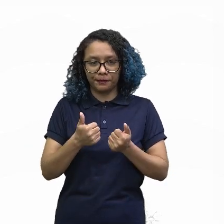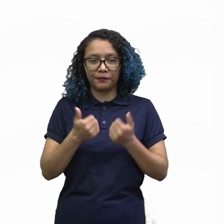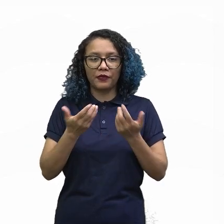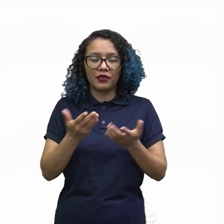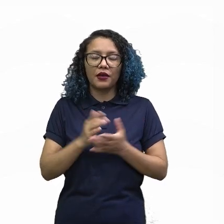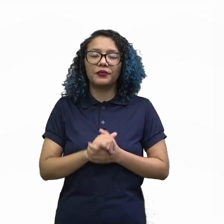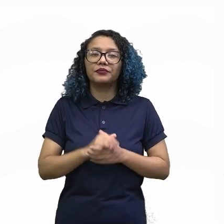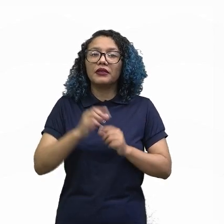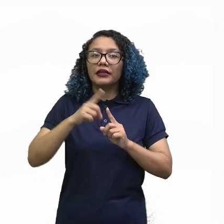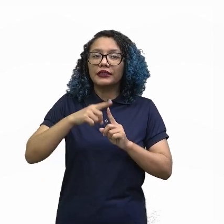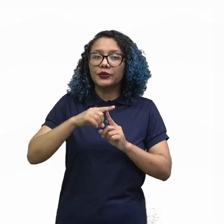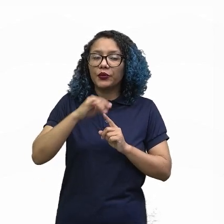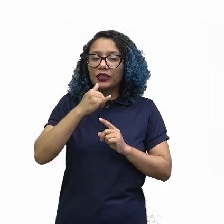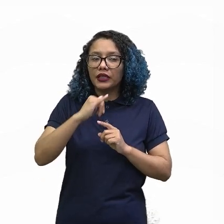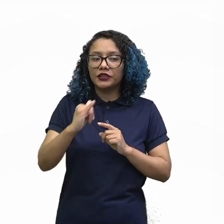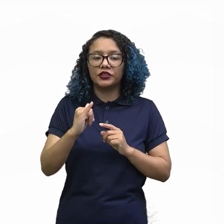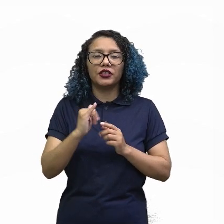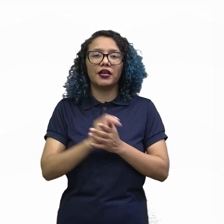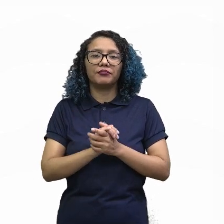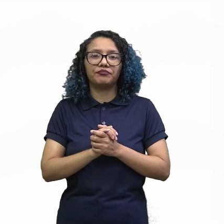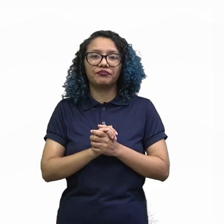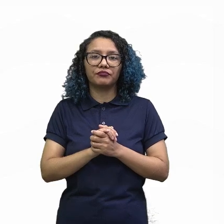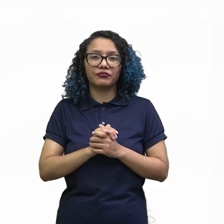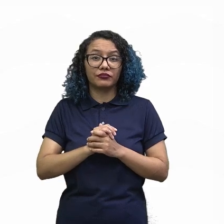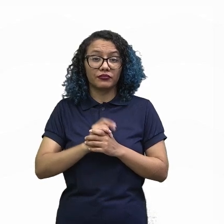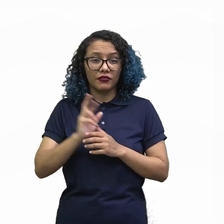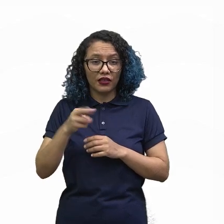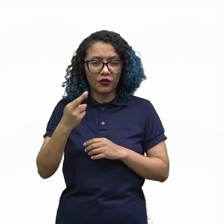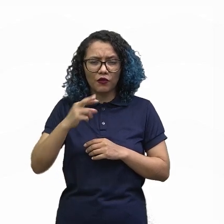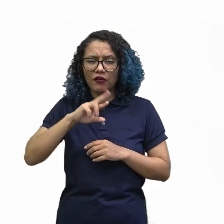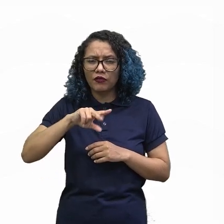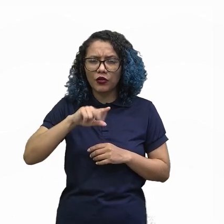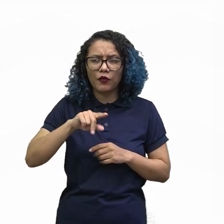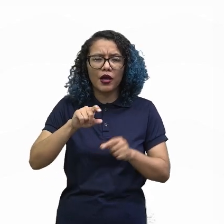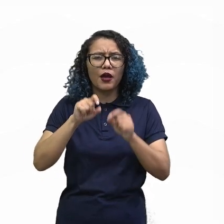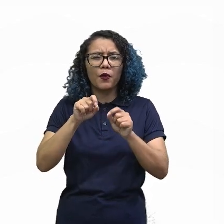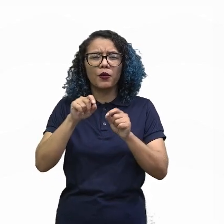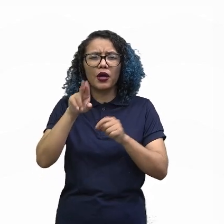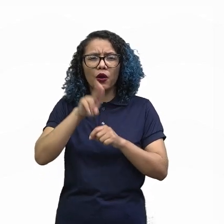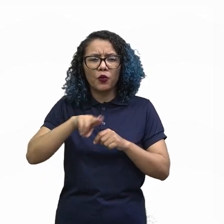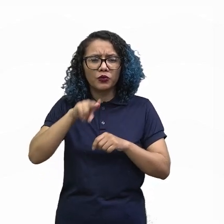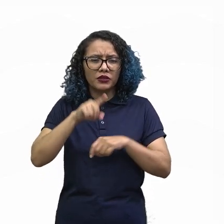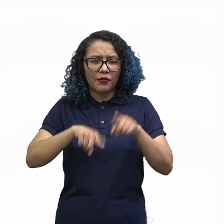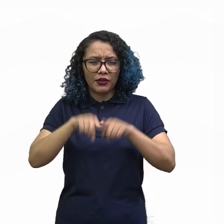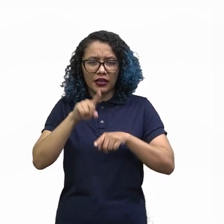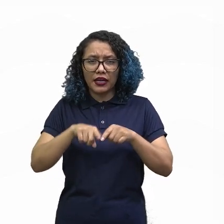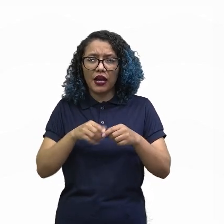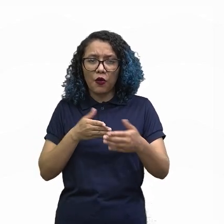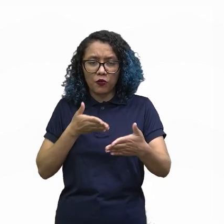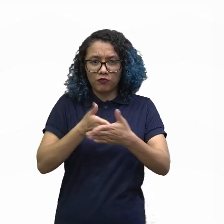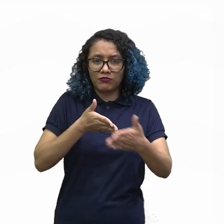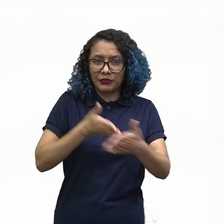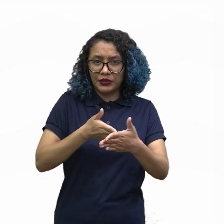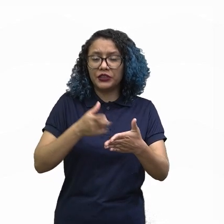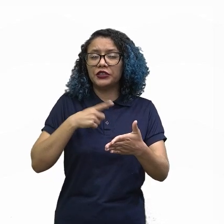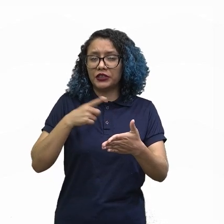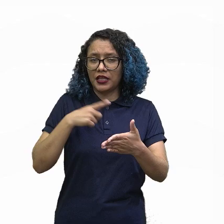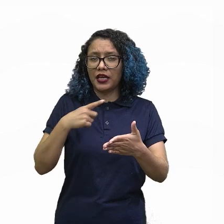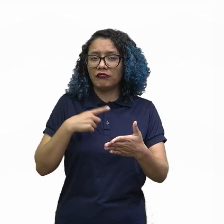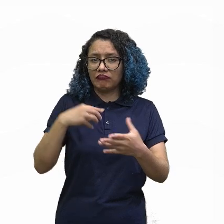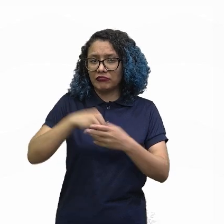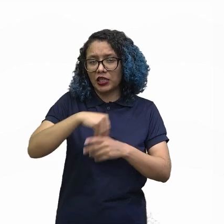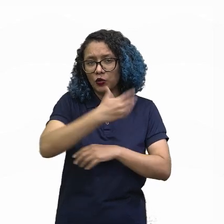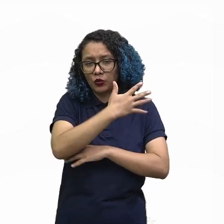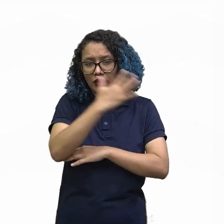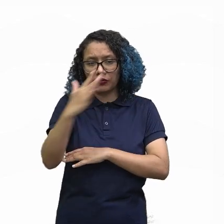fontes de energia não renováveis são aquelas formadas por recursos esgotáveis na natureza.